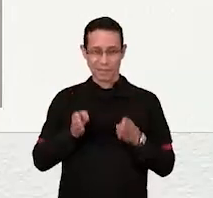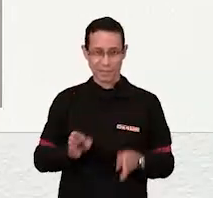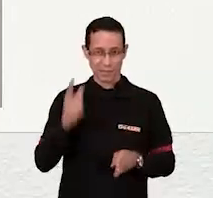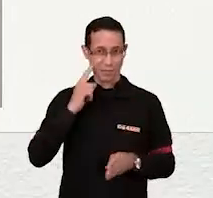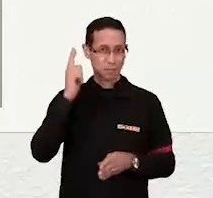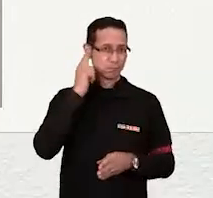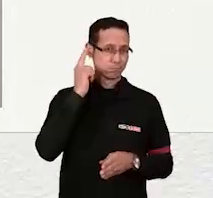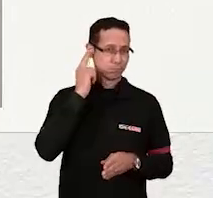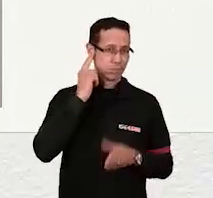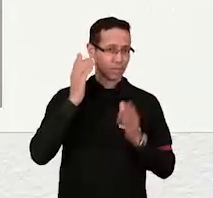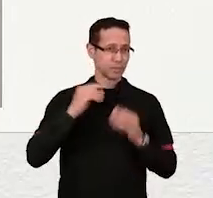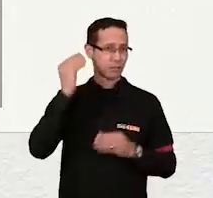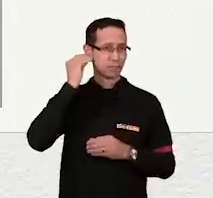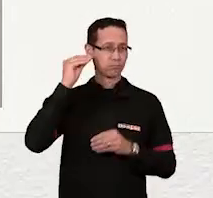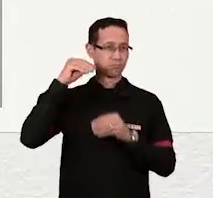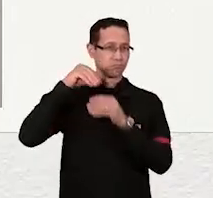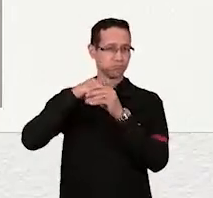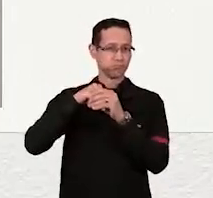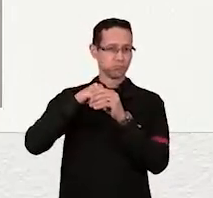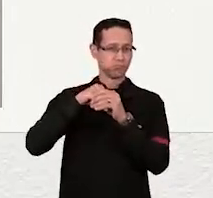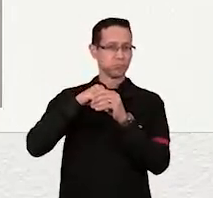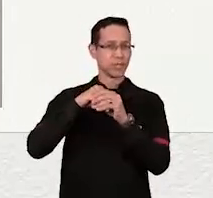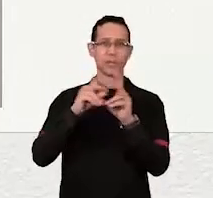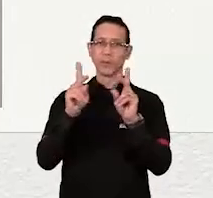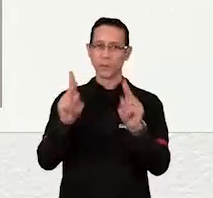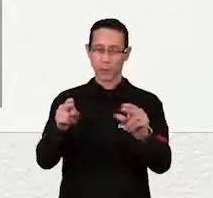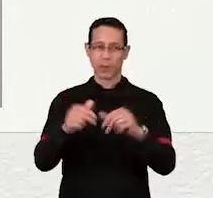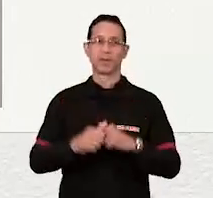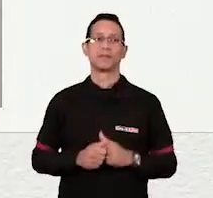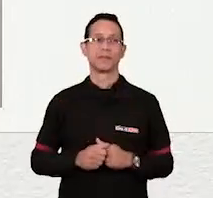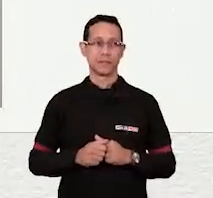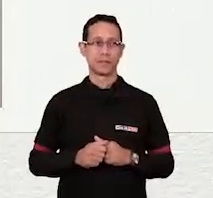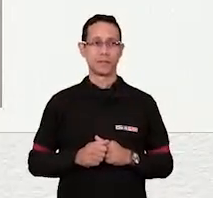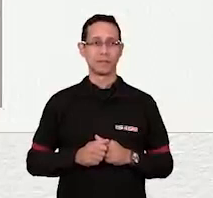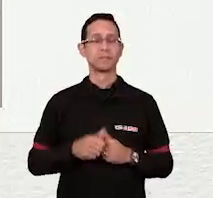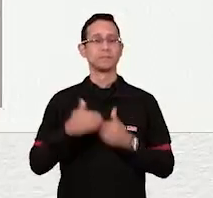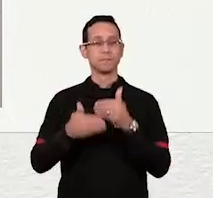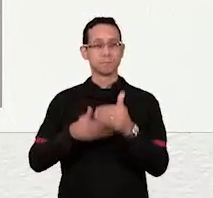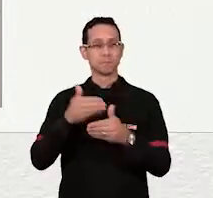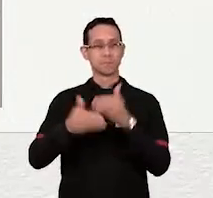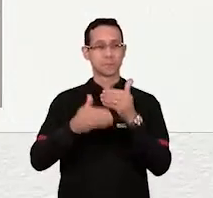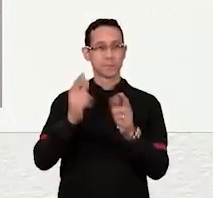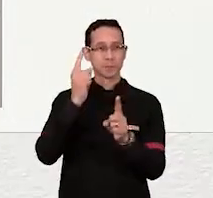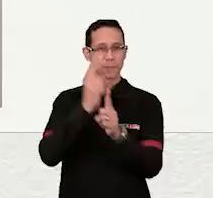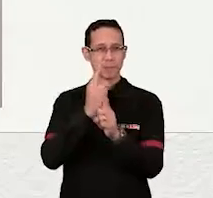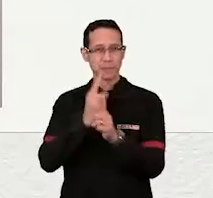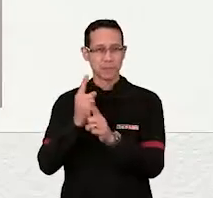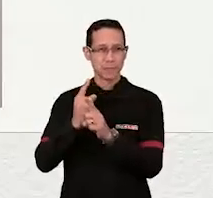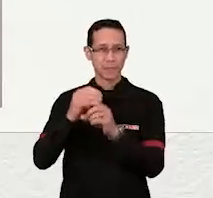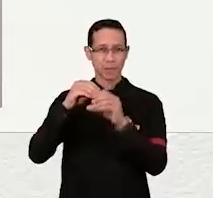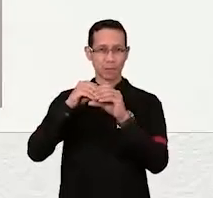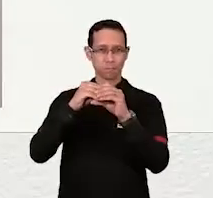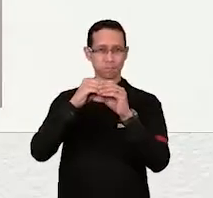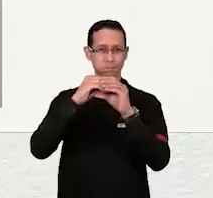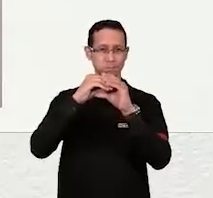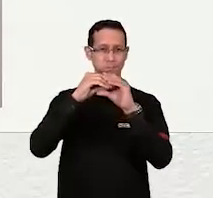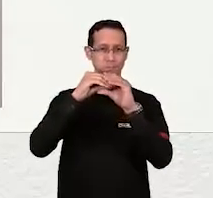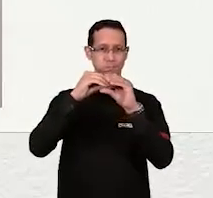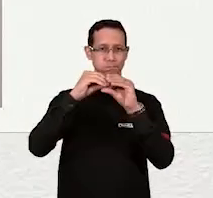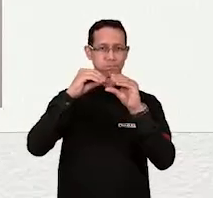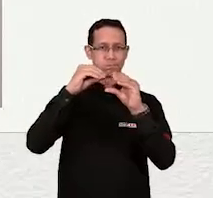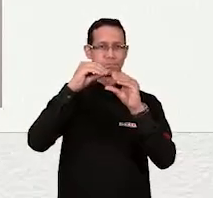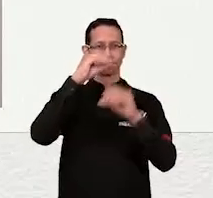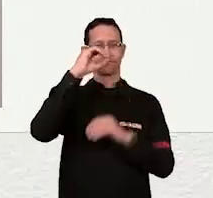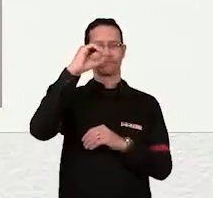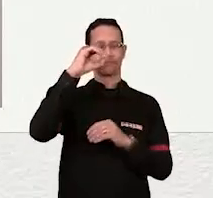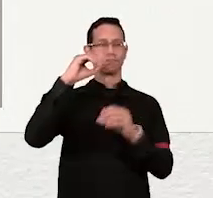aí, porque ele nasce, a gente discute muito aonde ele nasce, né? E aí, quando ele encontra um pouquinho de espaço, ele fica gordinho, ele vai crescendo como se fosse